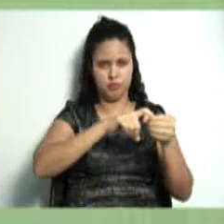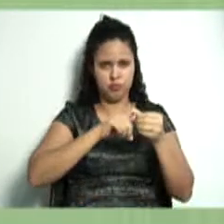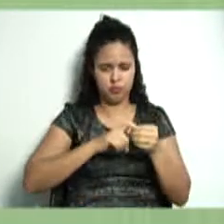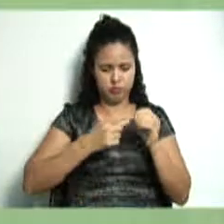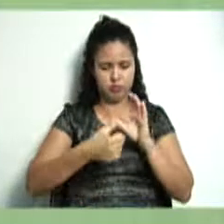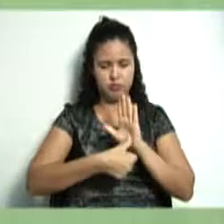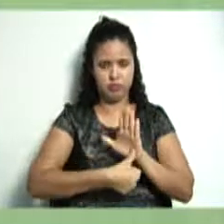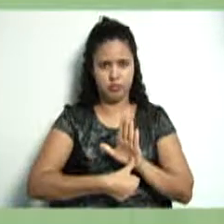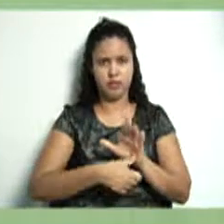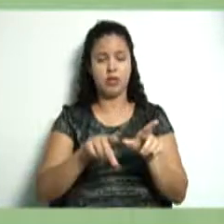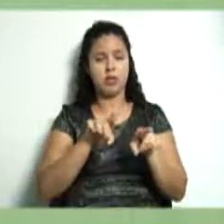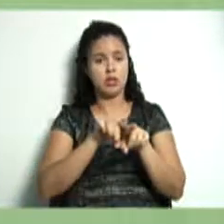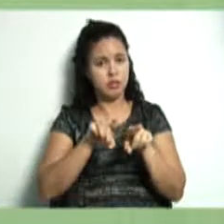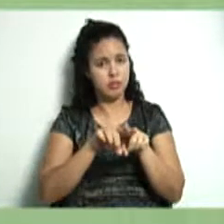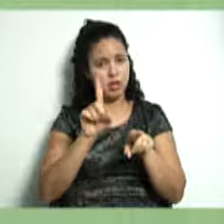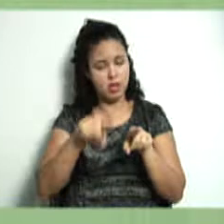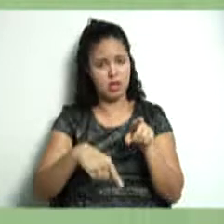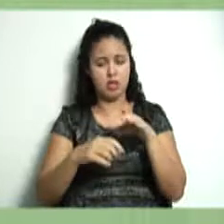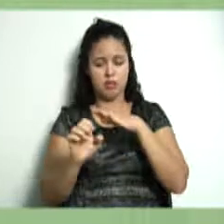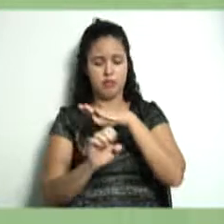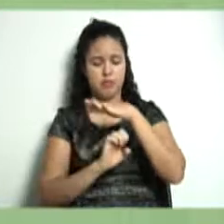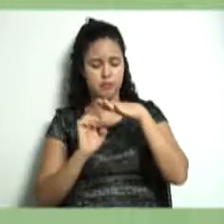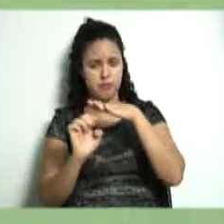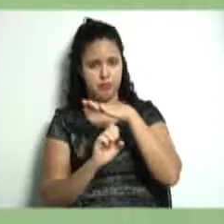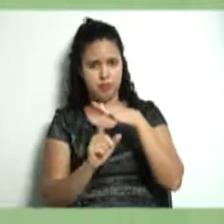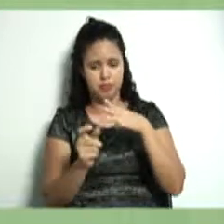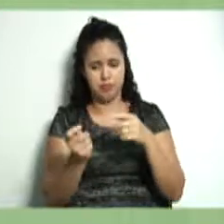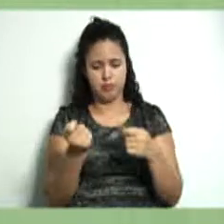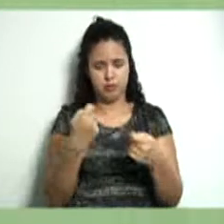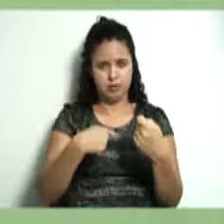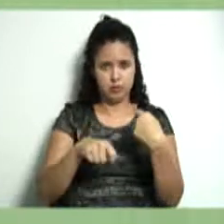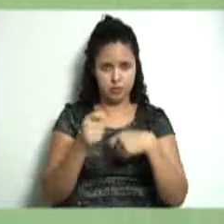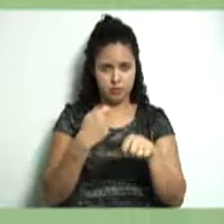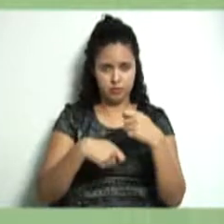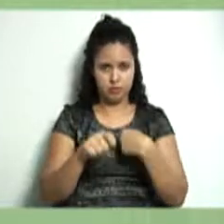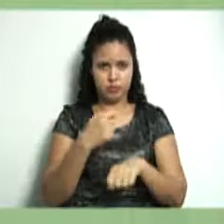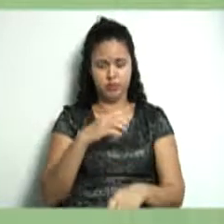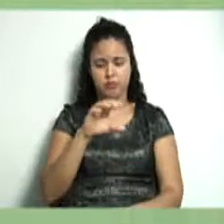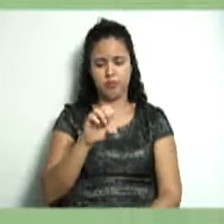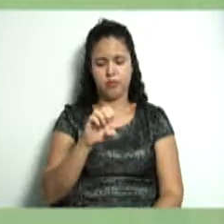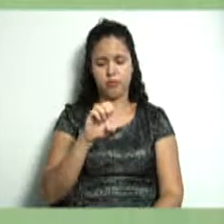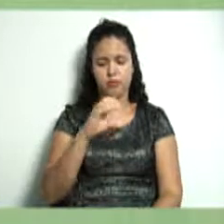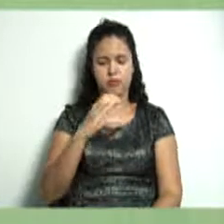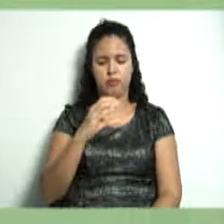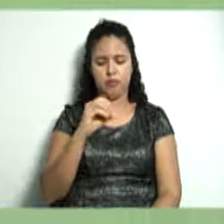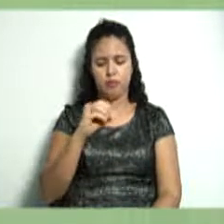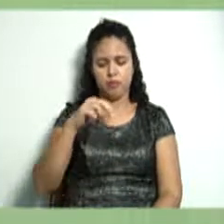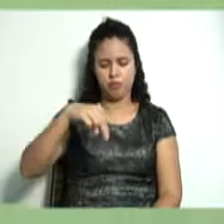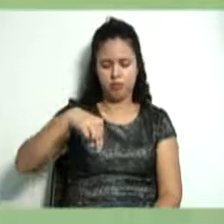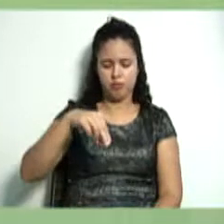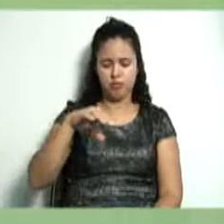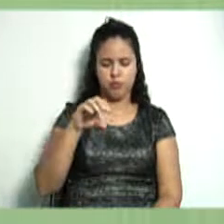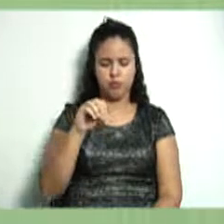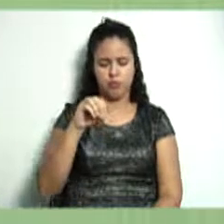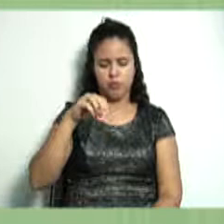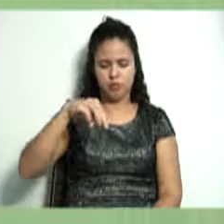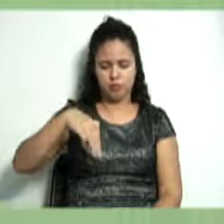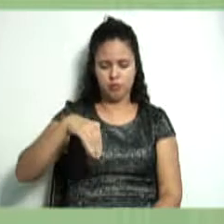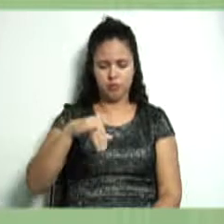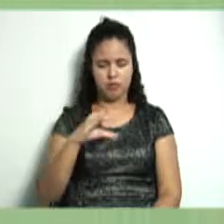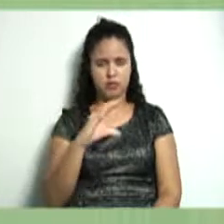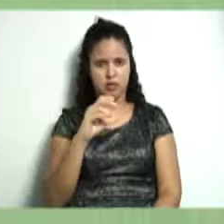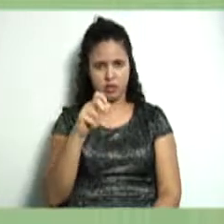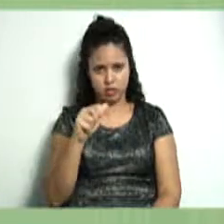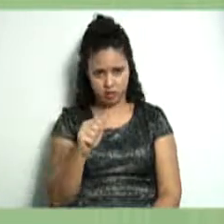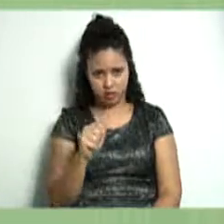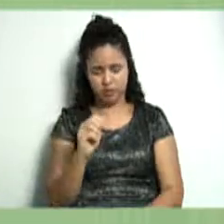empresa econômica e não lucrativa, ok? Empresa econômica, um juntado de pessoas,